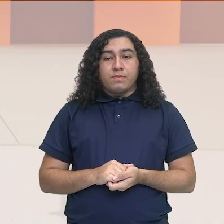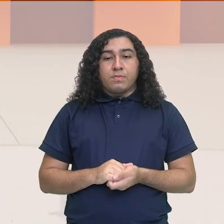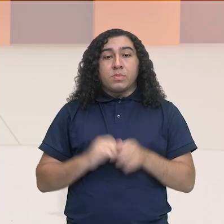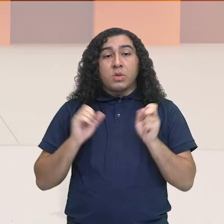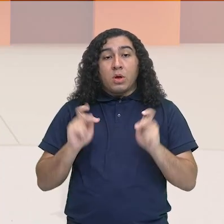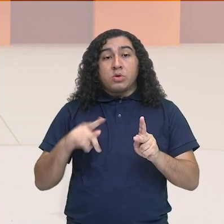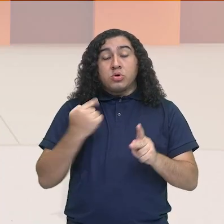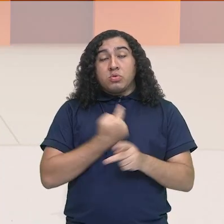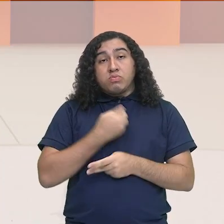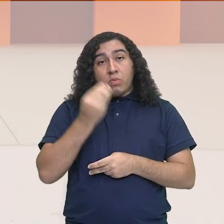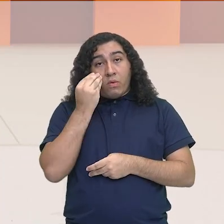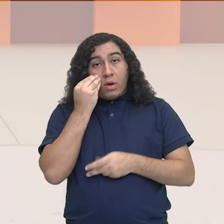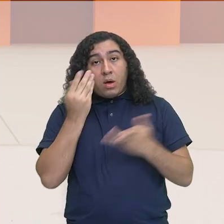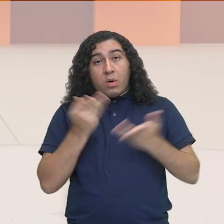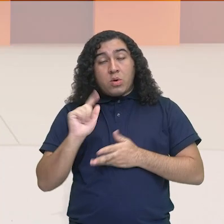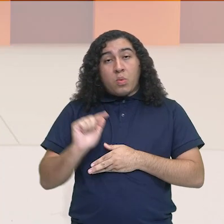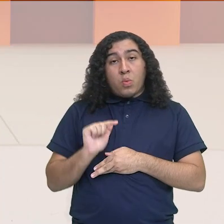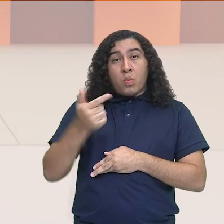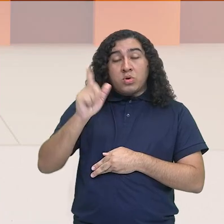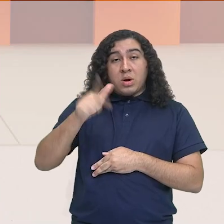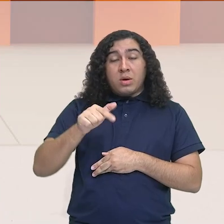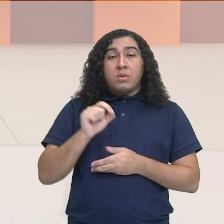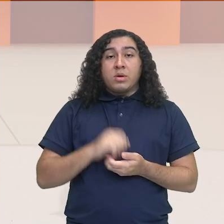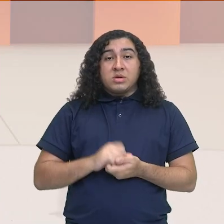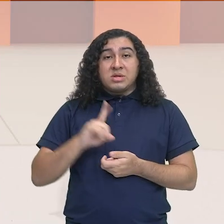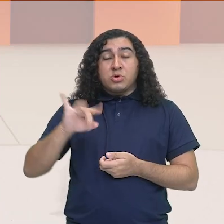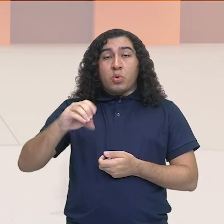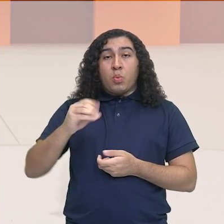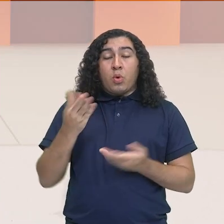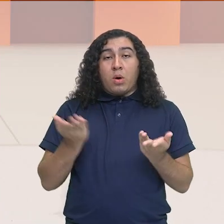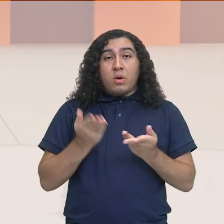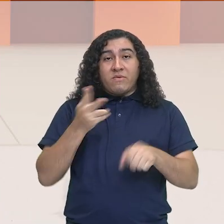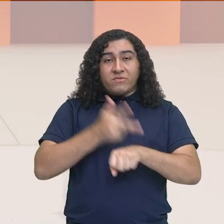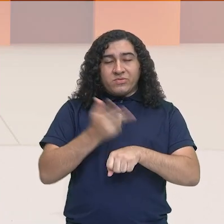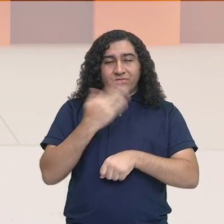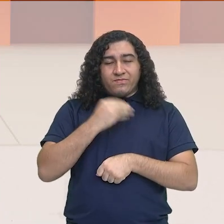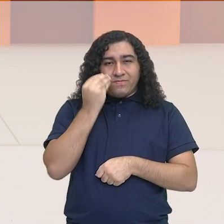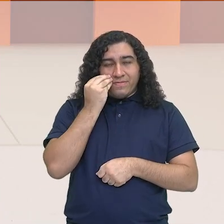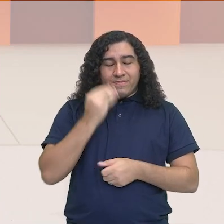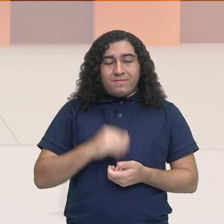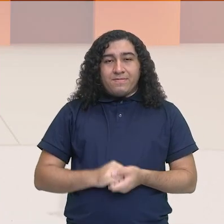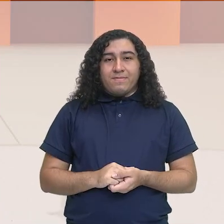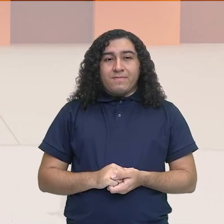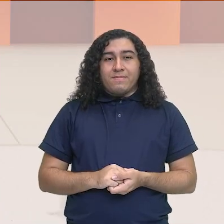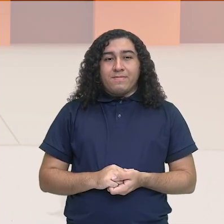outro conhecimento, que é o conhecimento do senso comum, mas para isso a gente vai assistir um videozinho. Vamos lá?